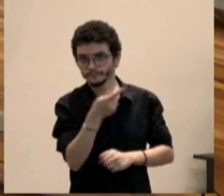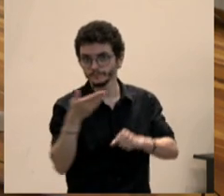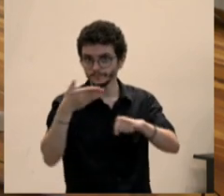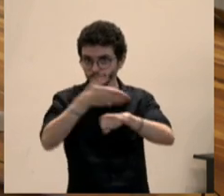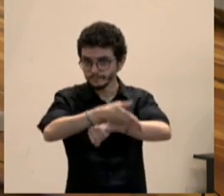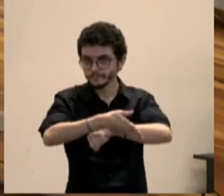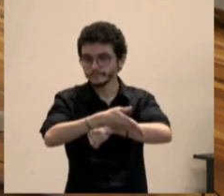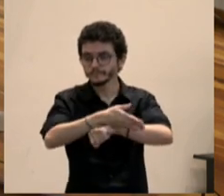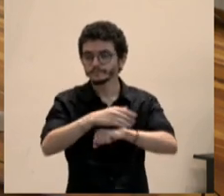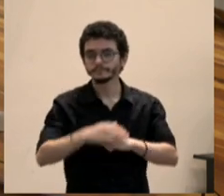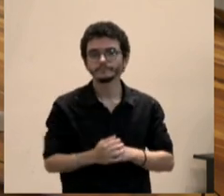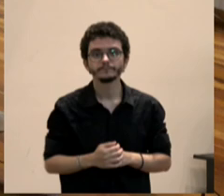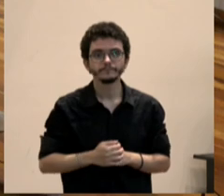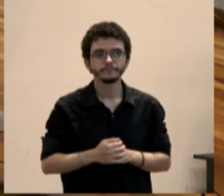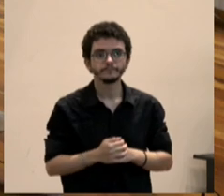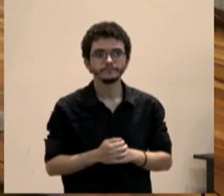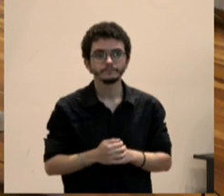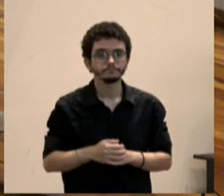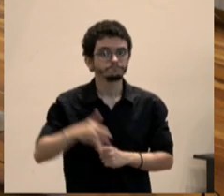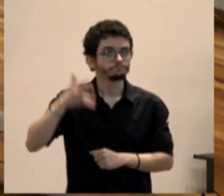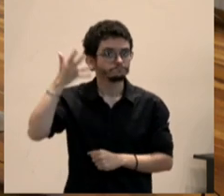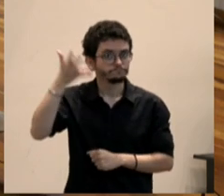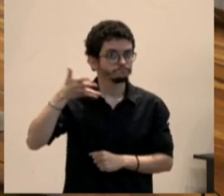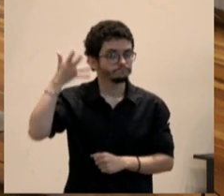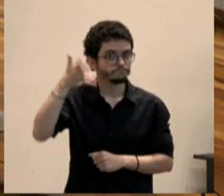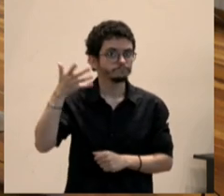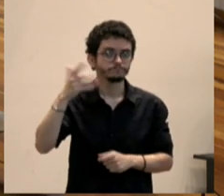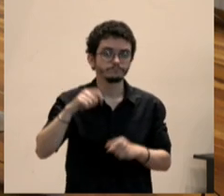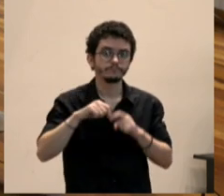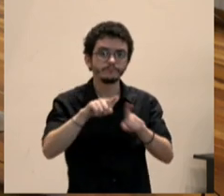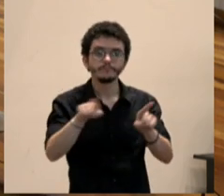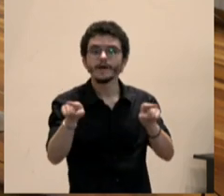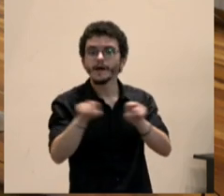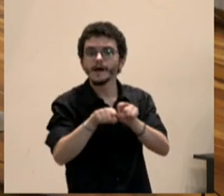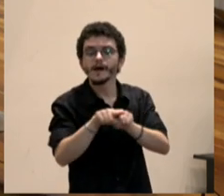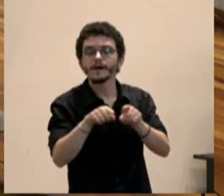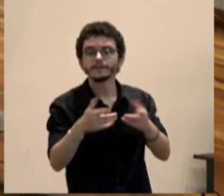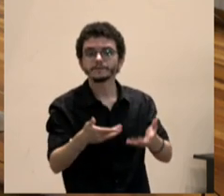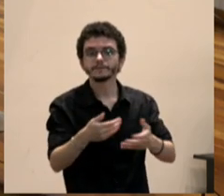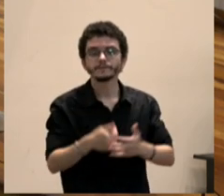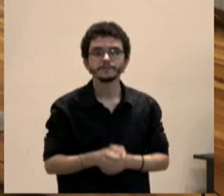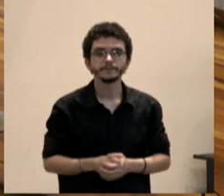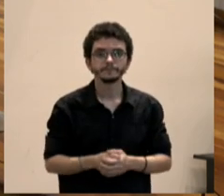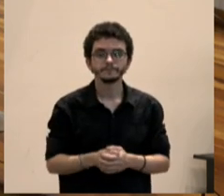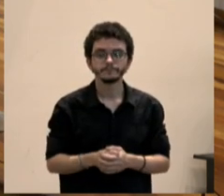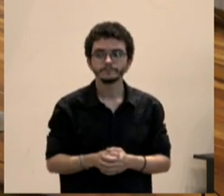participação, né, como expositora, mas, sobretudo, como